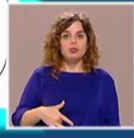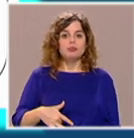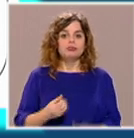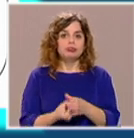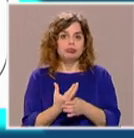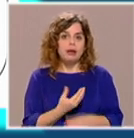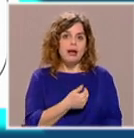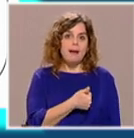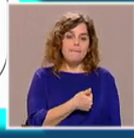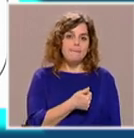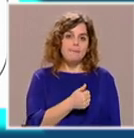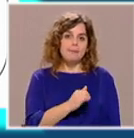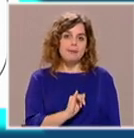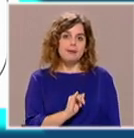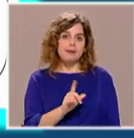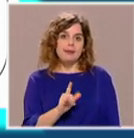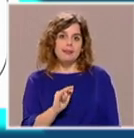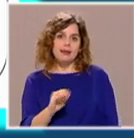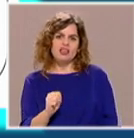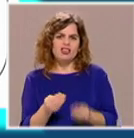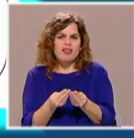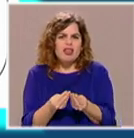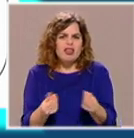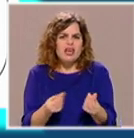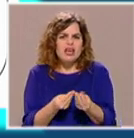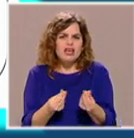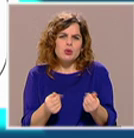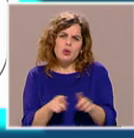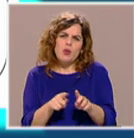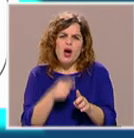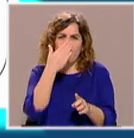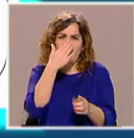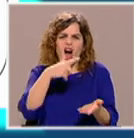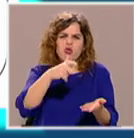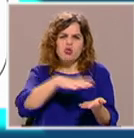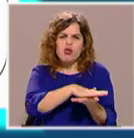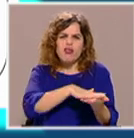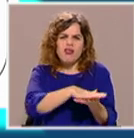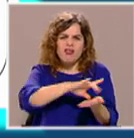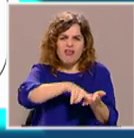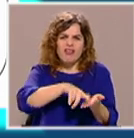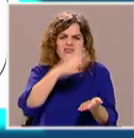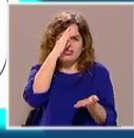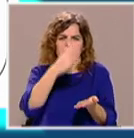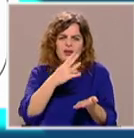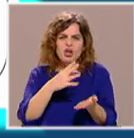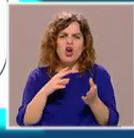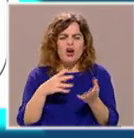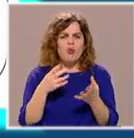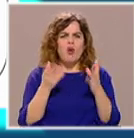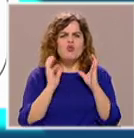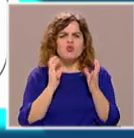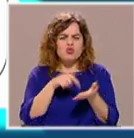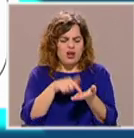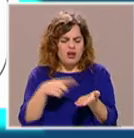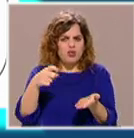bilis. A bilis é um líquido que podemos dizer que se assemelha quase como se fosse um detergente da louça, que quando se colocado nas gorduras, divide as gorduras em